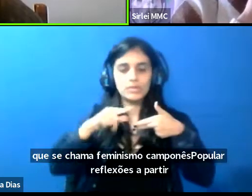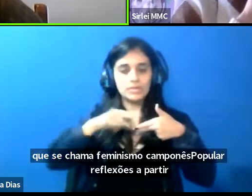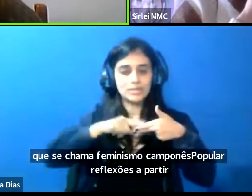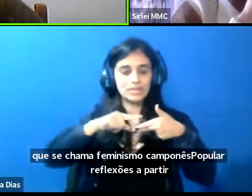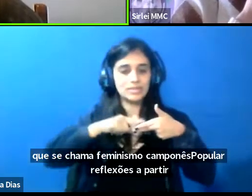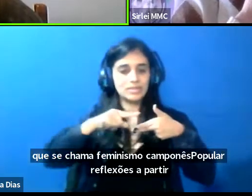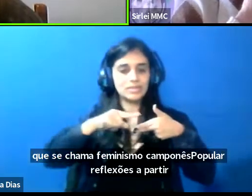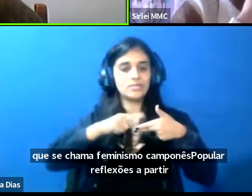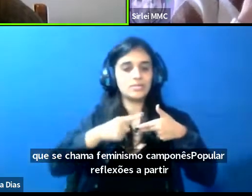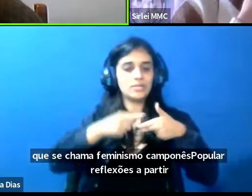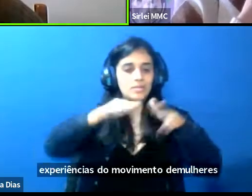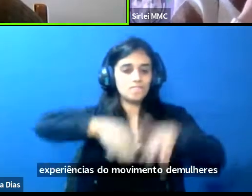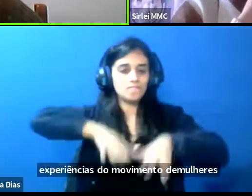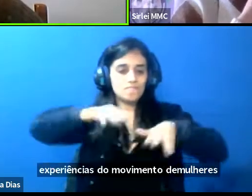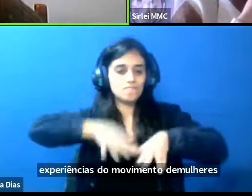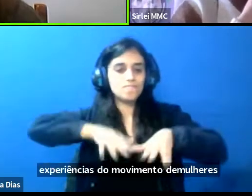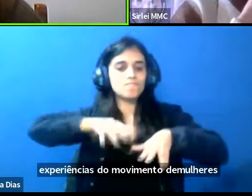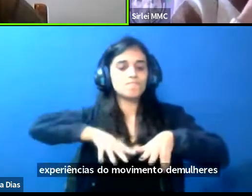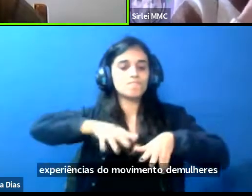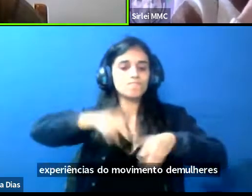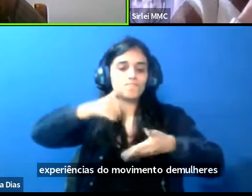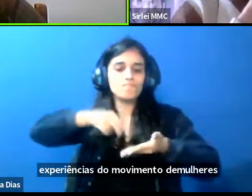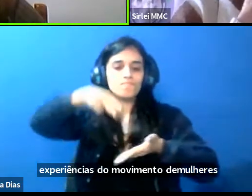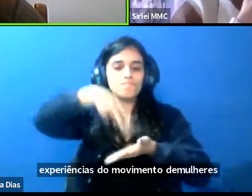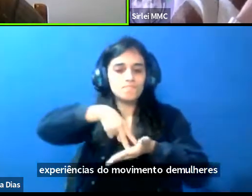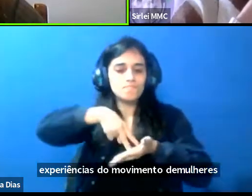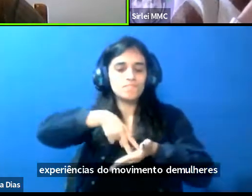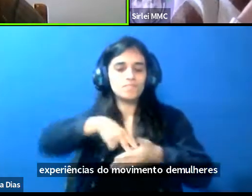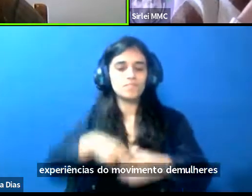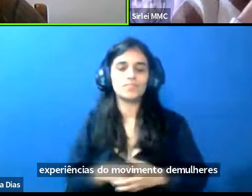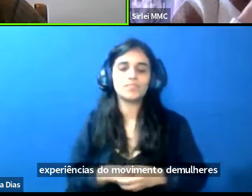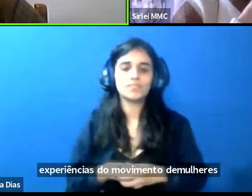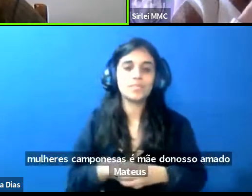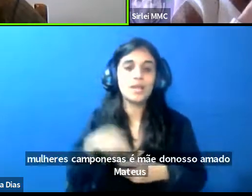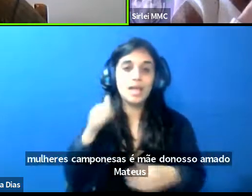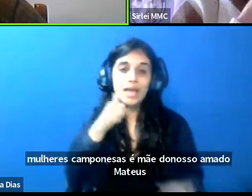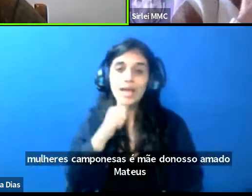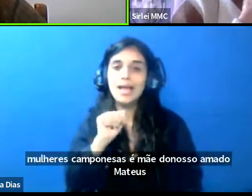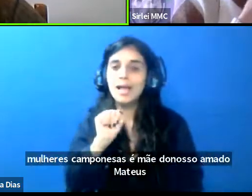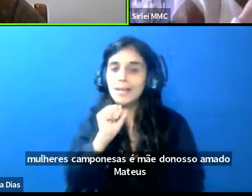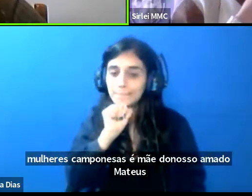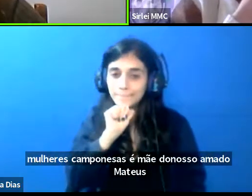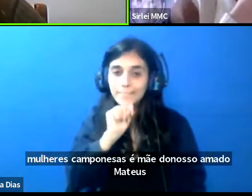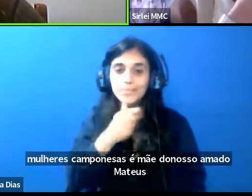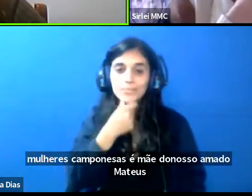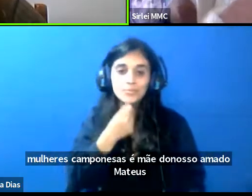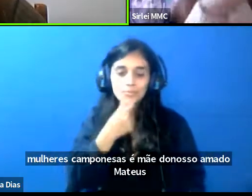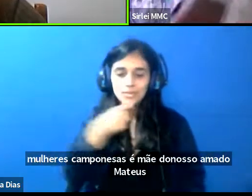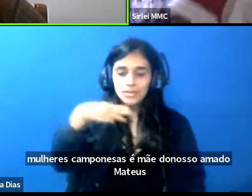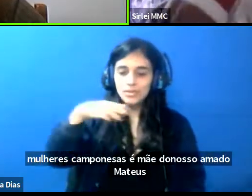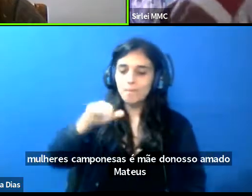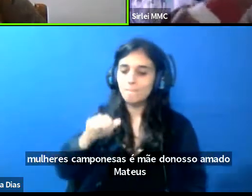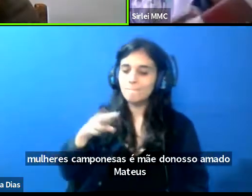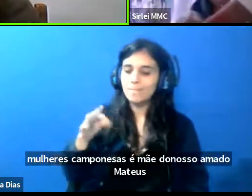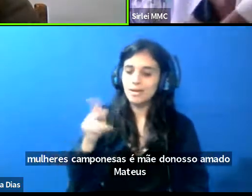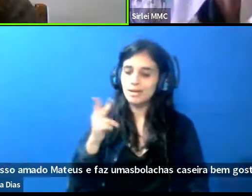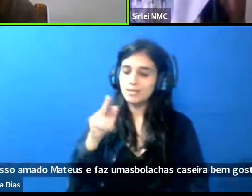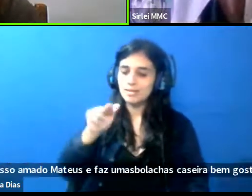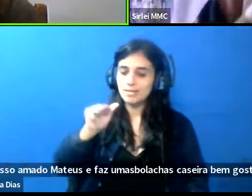É mãe do nosso amado Mateus, e faz umas bolachas caseiras bem gostosas também.